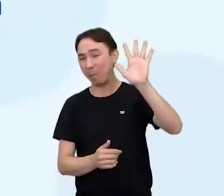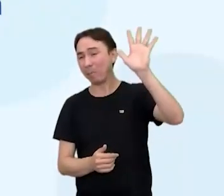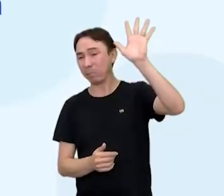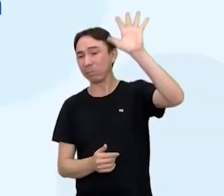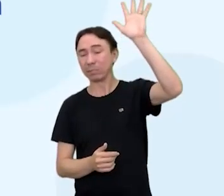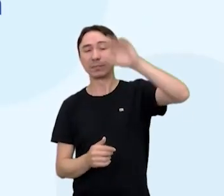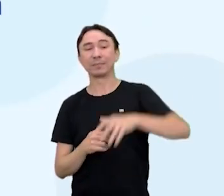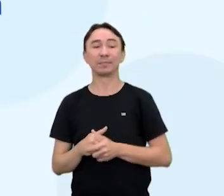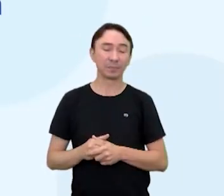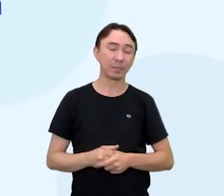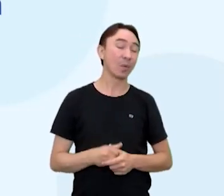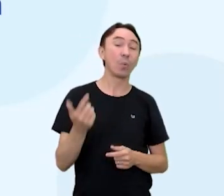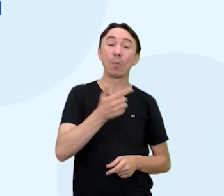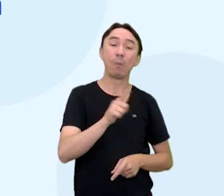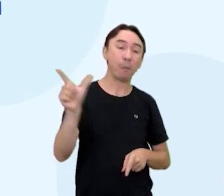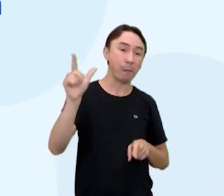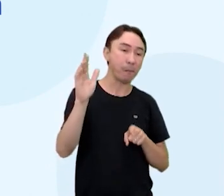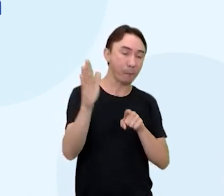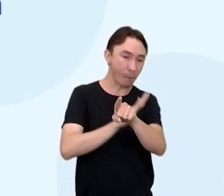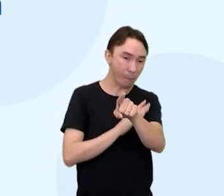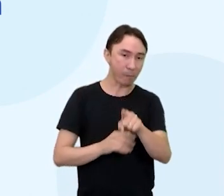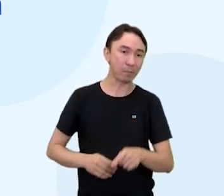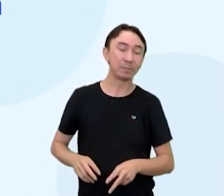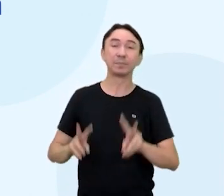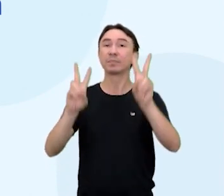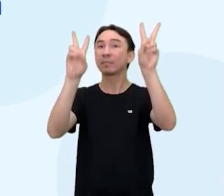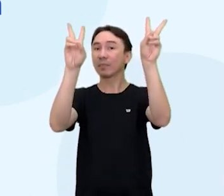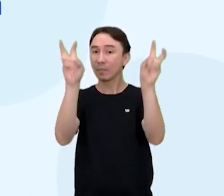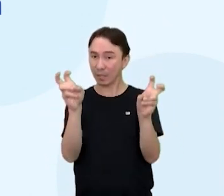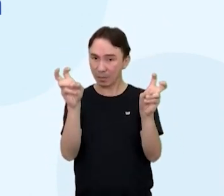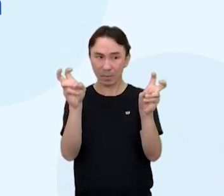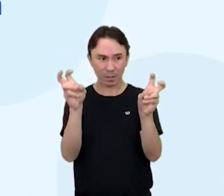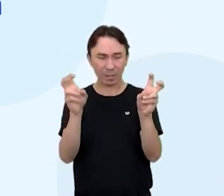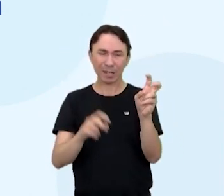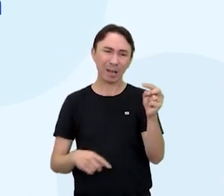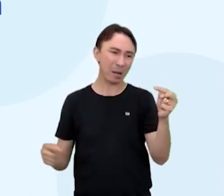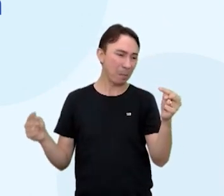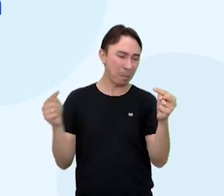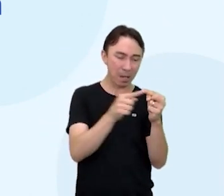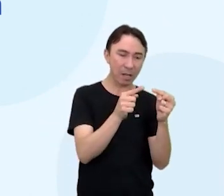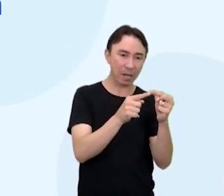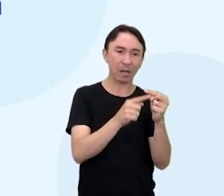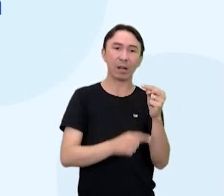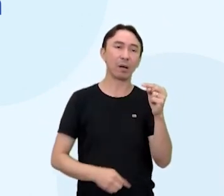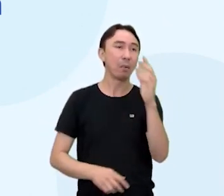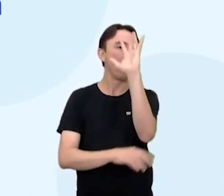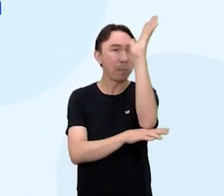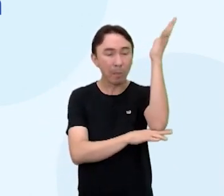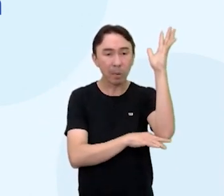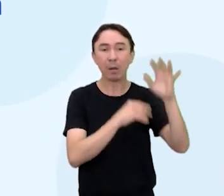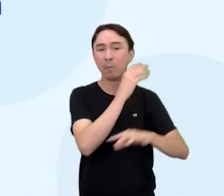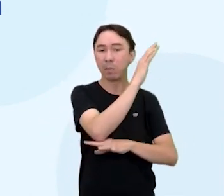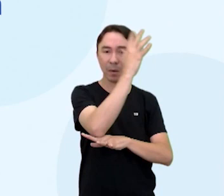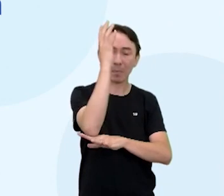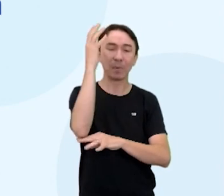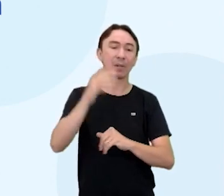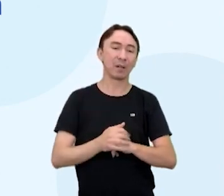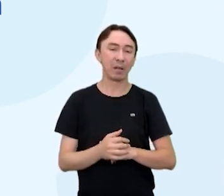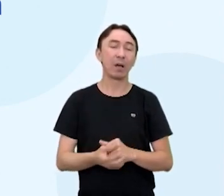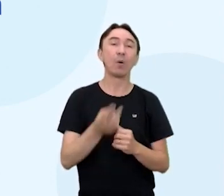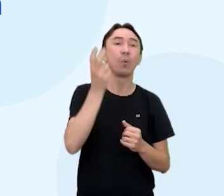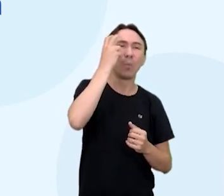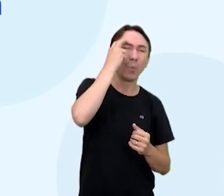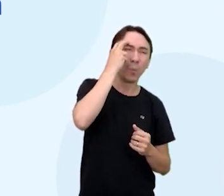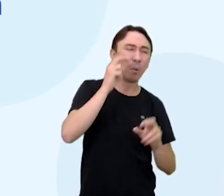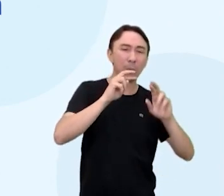temas estão, de alguma forma, relacionados ao meio ambiente, ao multiculturalismo, à economia,